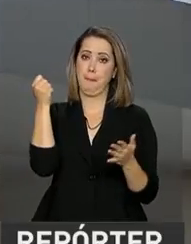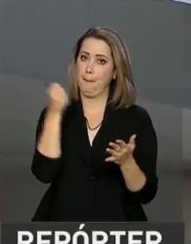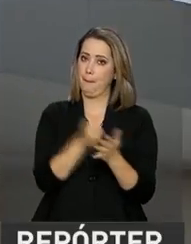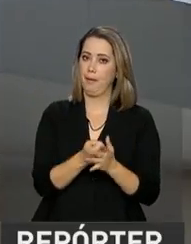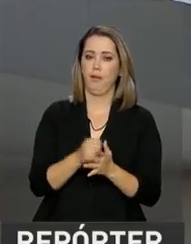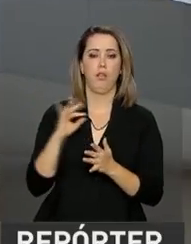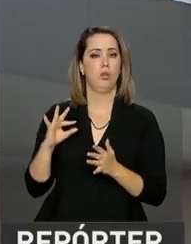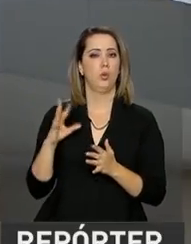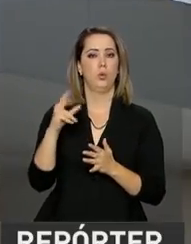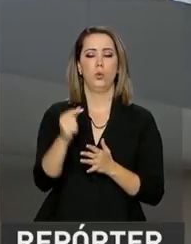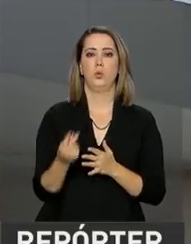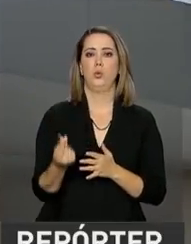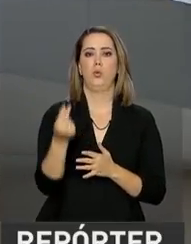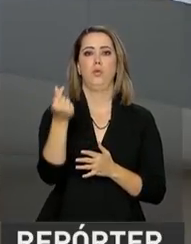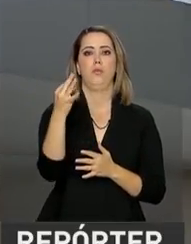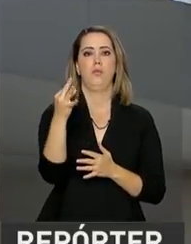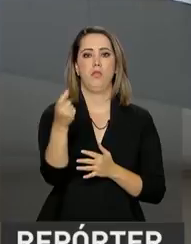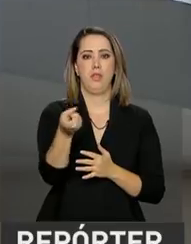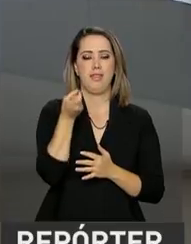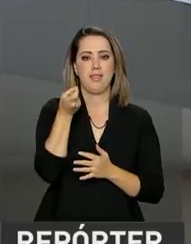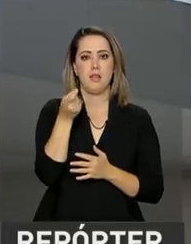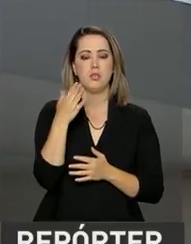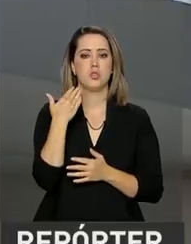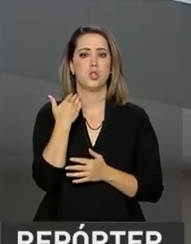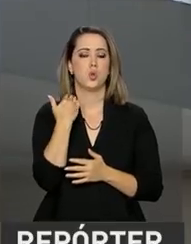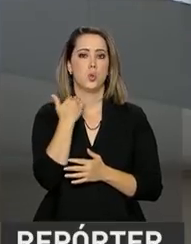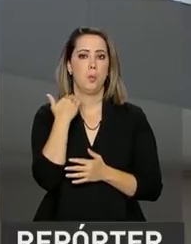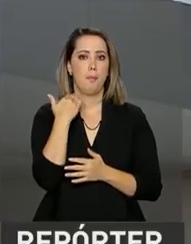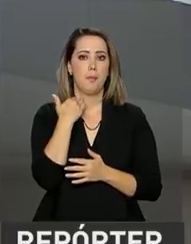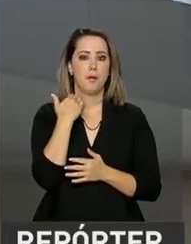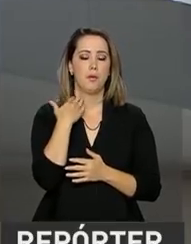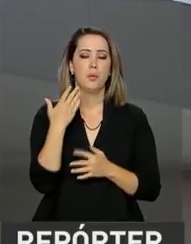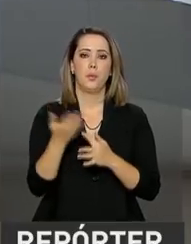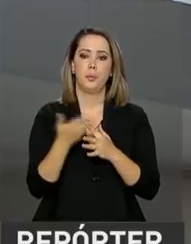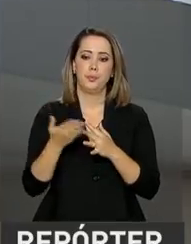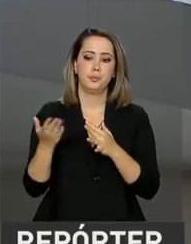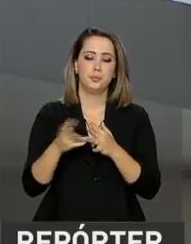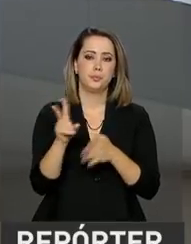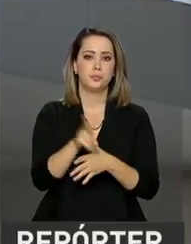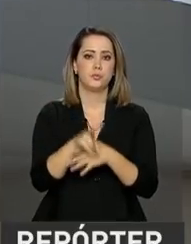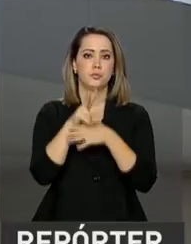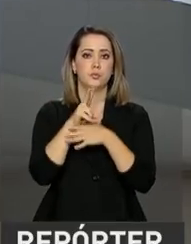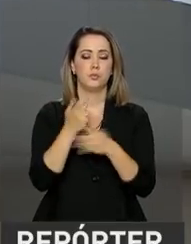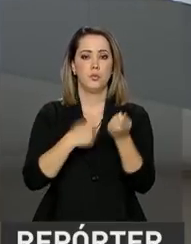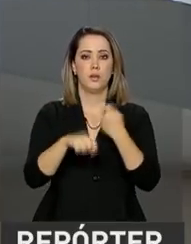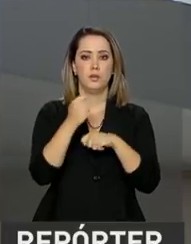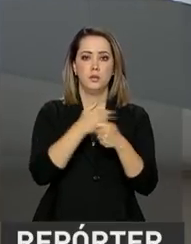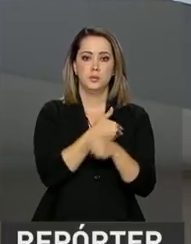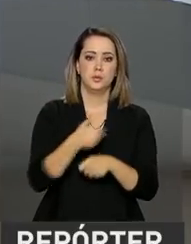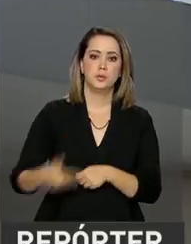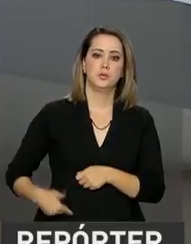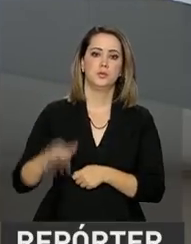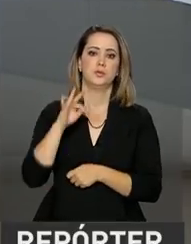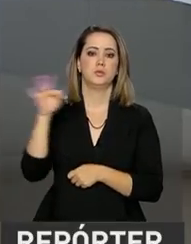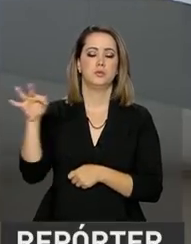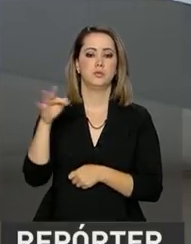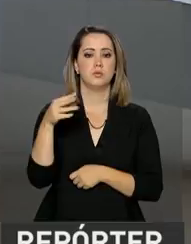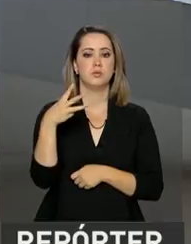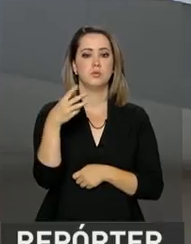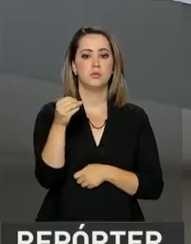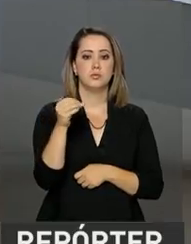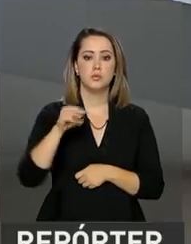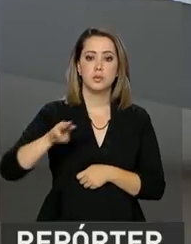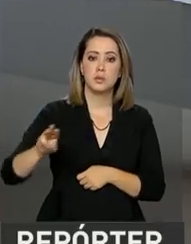os custos com as taxas bancárias para os empréstimos com isso a economia para a união será de 300 milhões